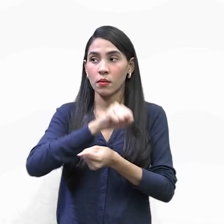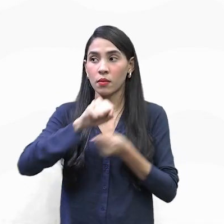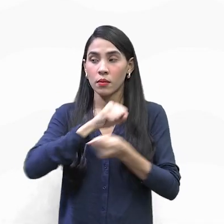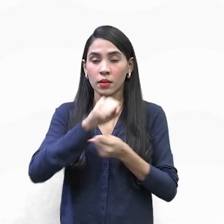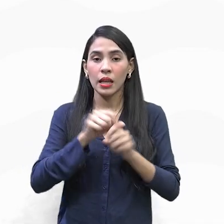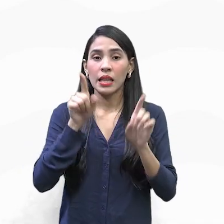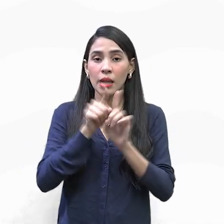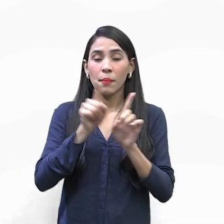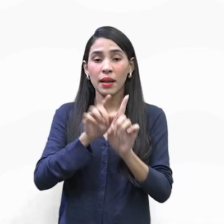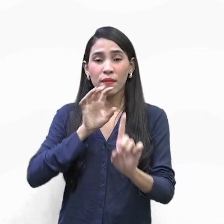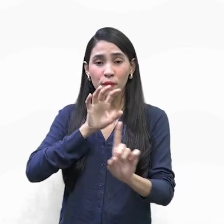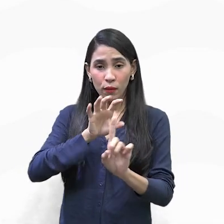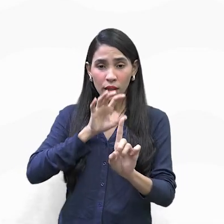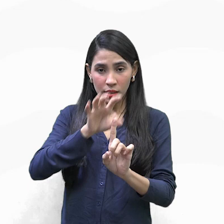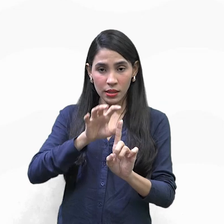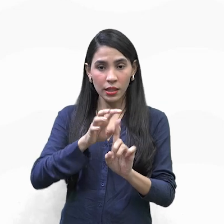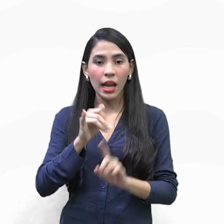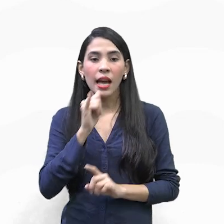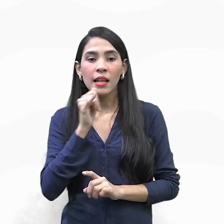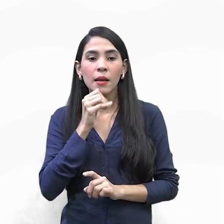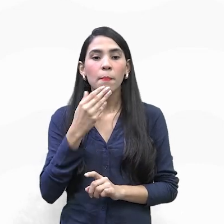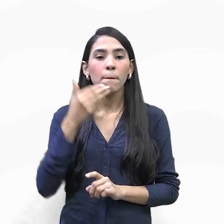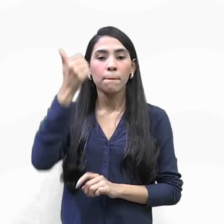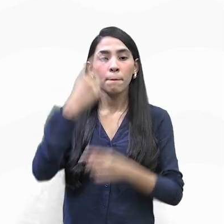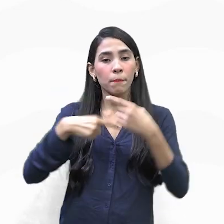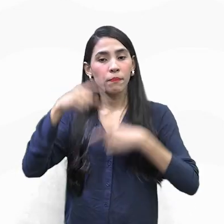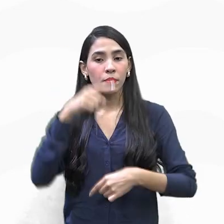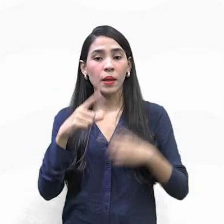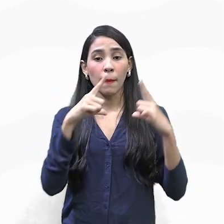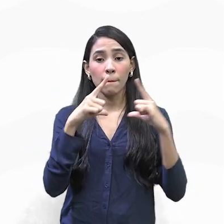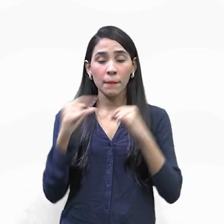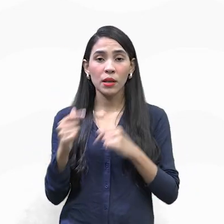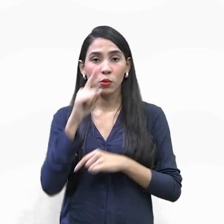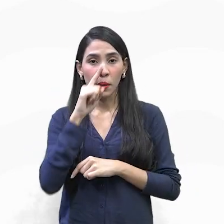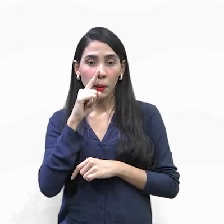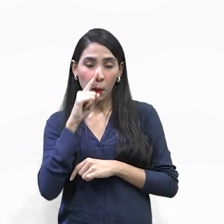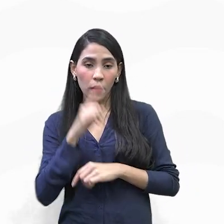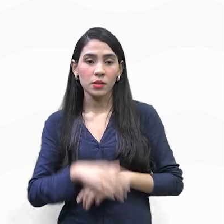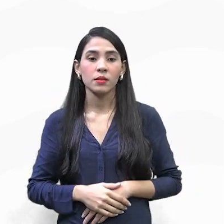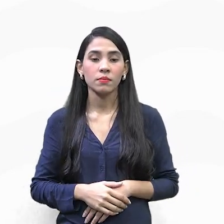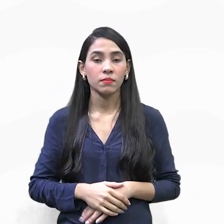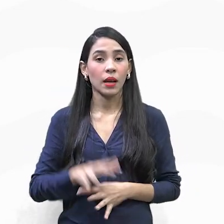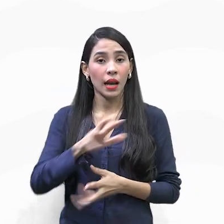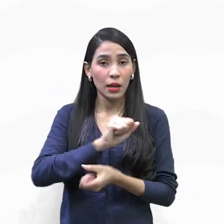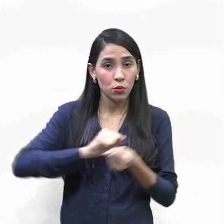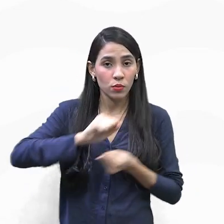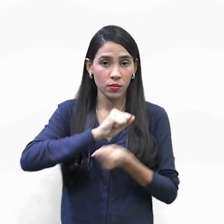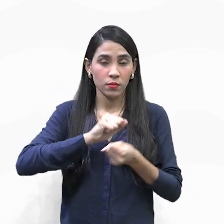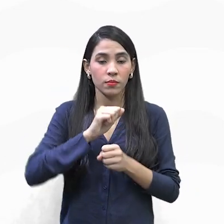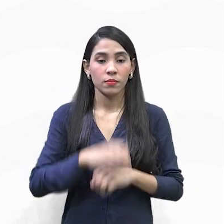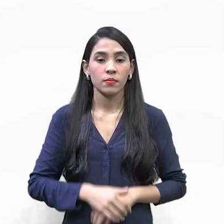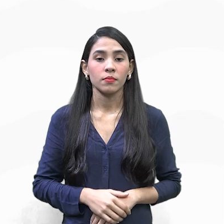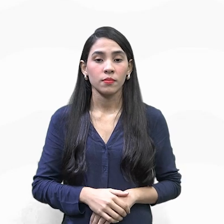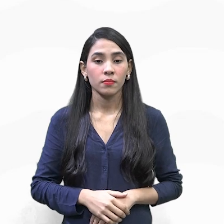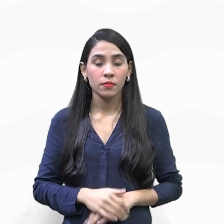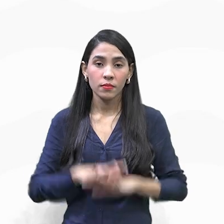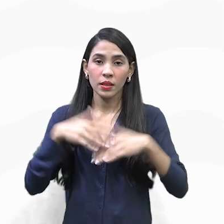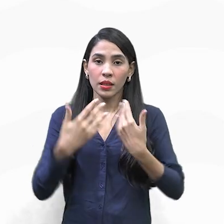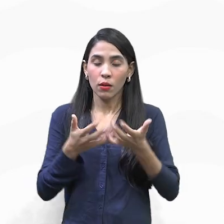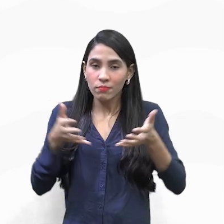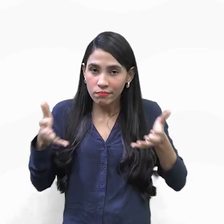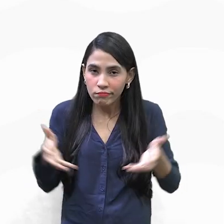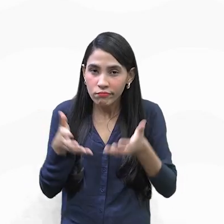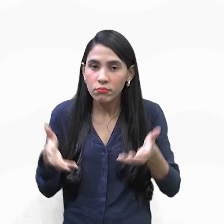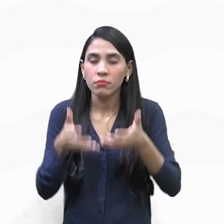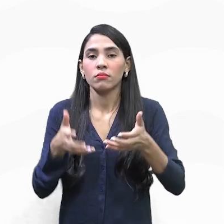ela impulsiona a busca por soluções mais eficientes e menos poluentes. Isso é sustentabilidade. E esse